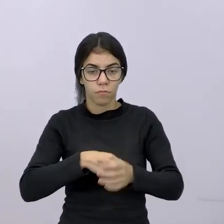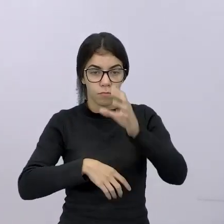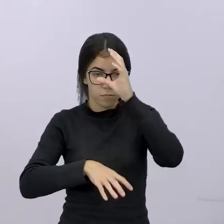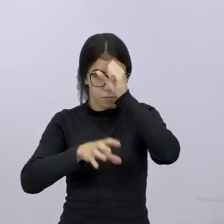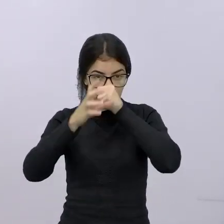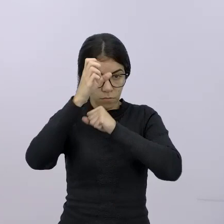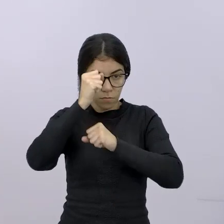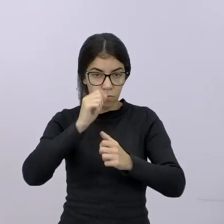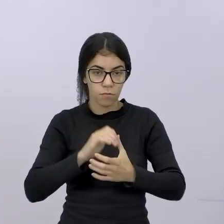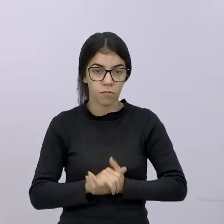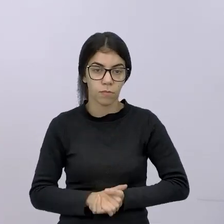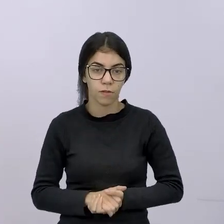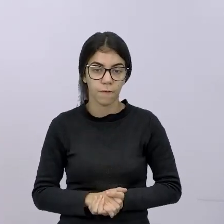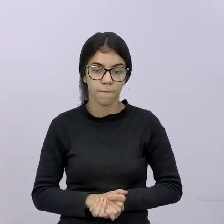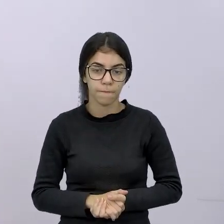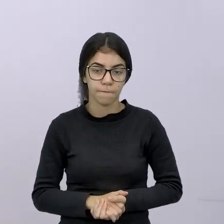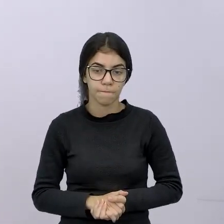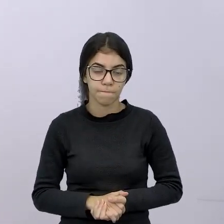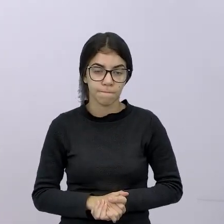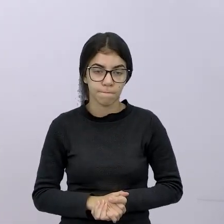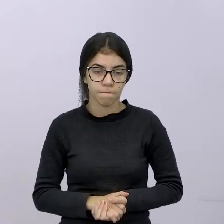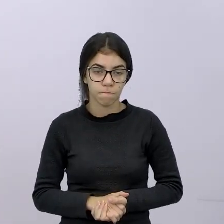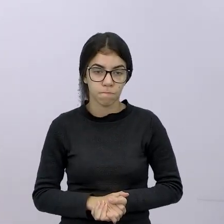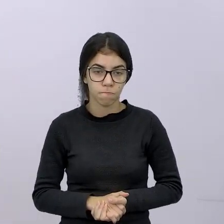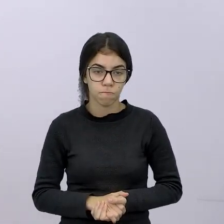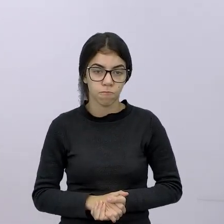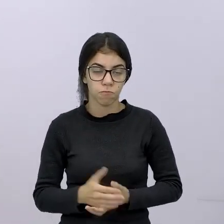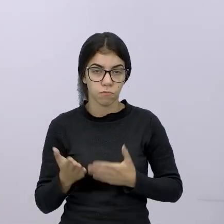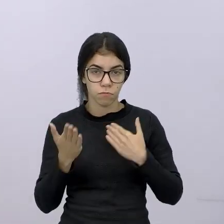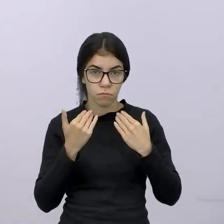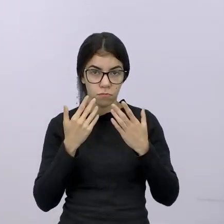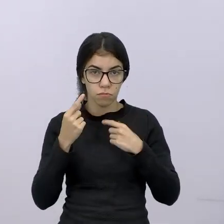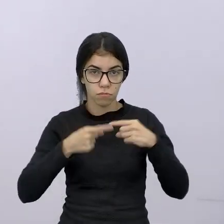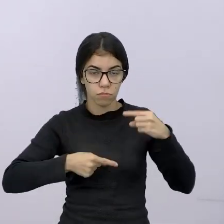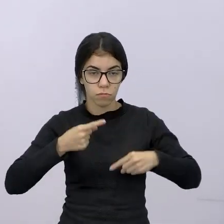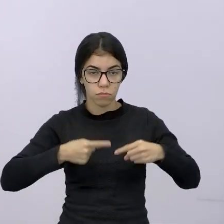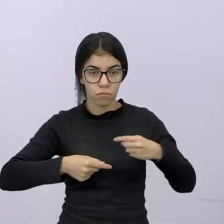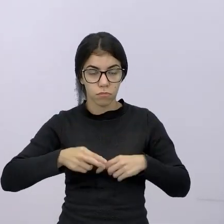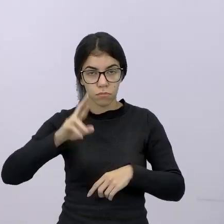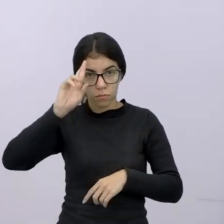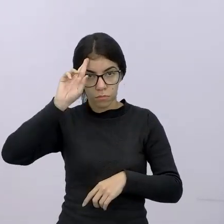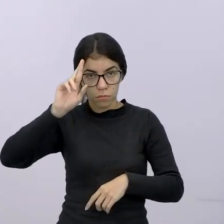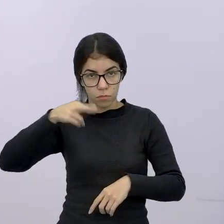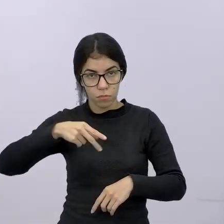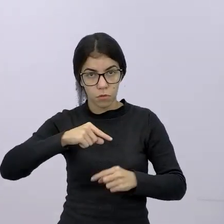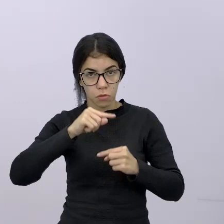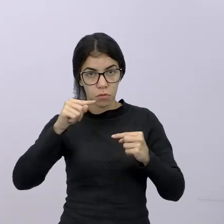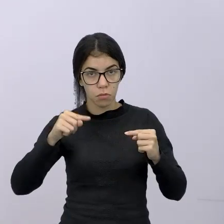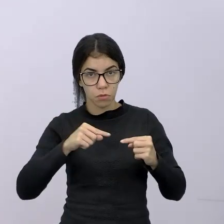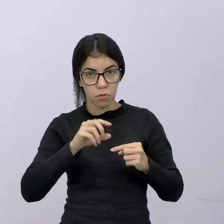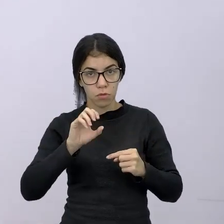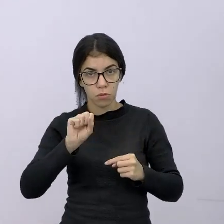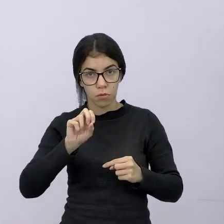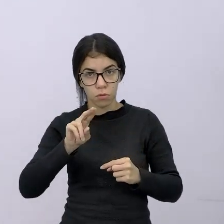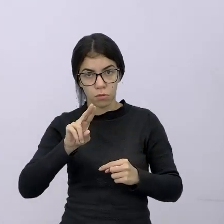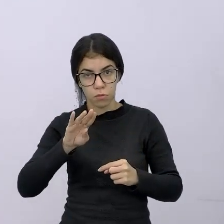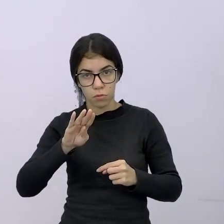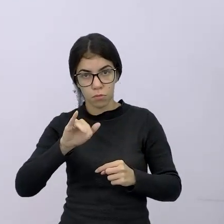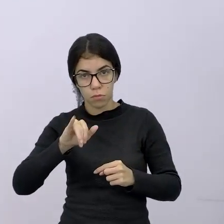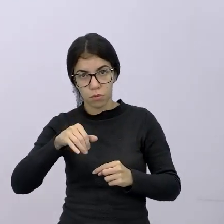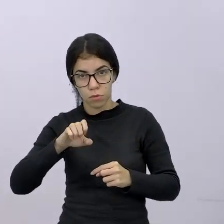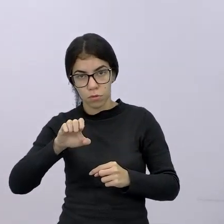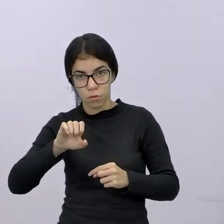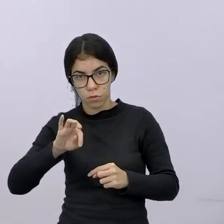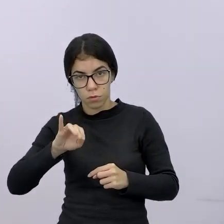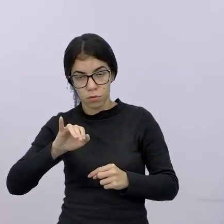com esse embate entre razão objetiva e razão subjetiva é a gente fazer esse exercício de